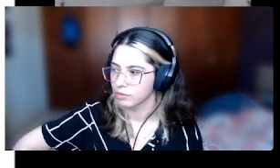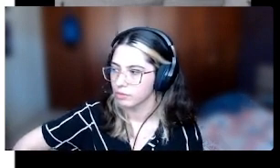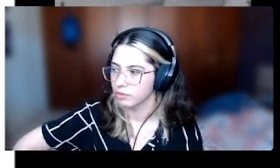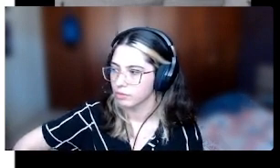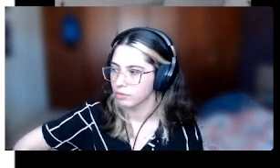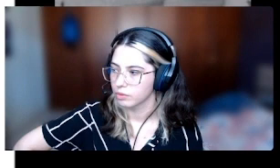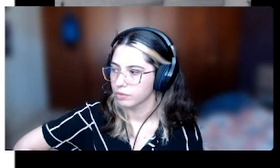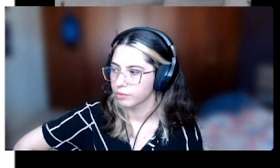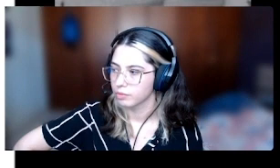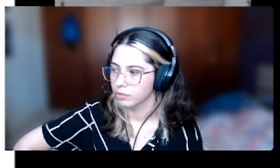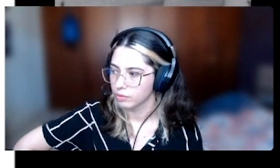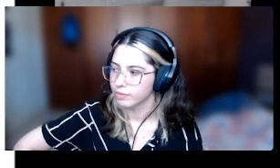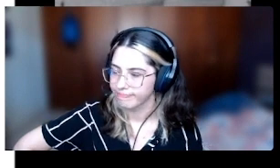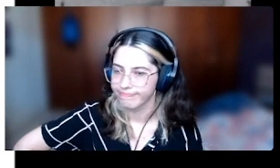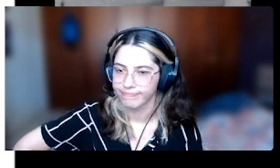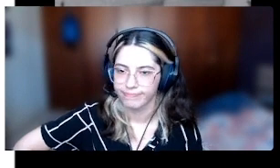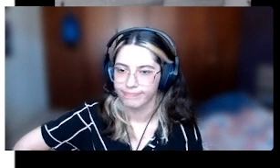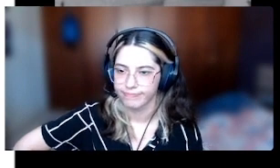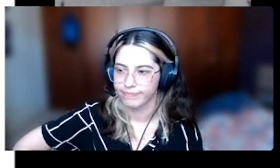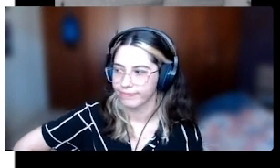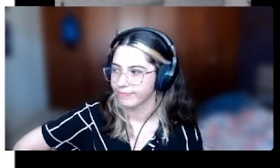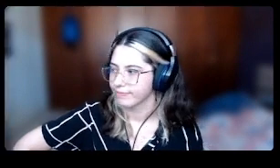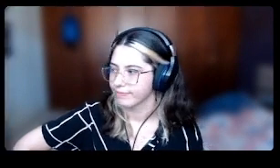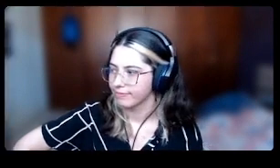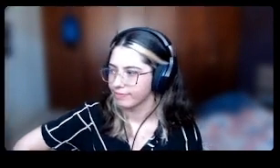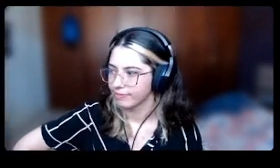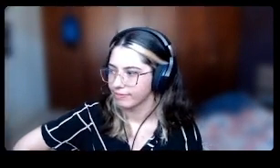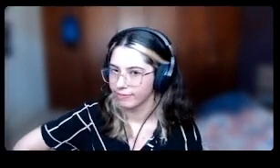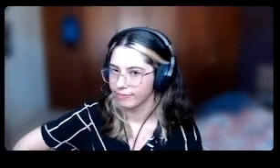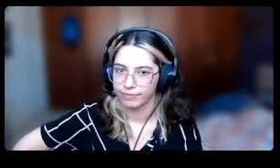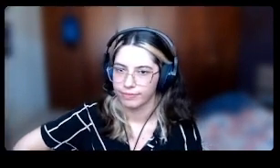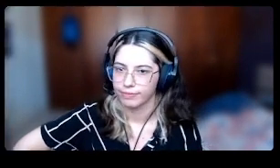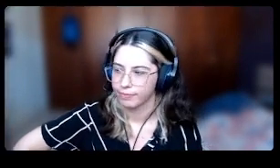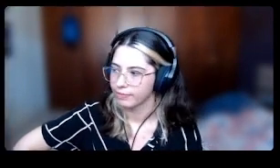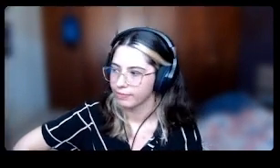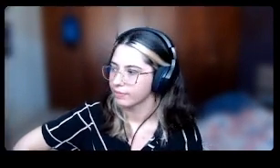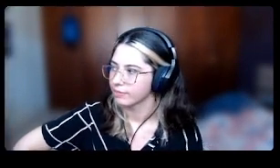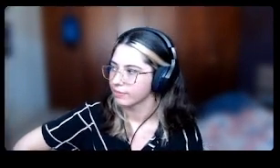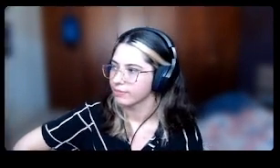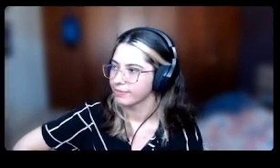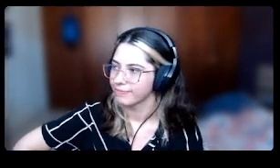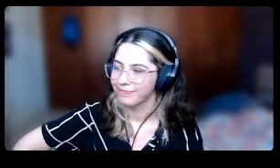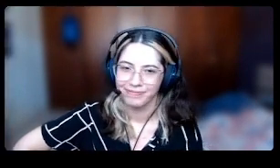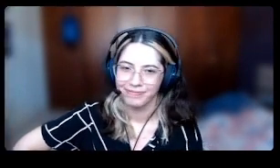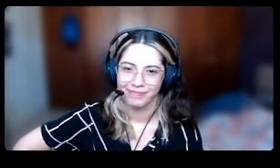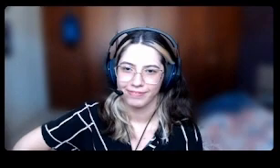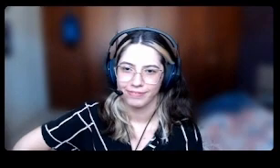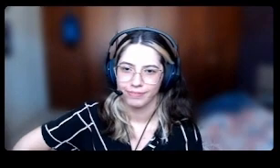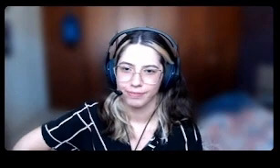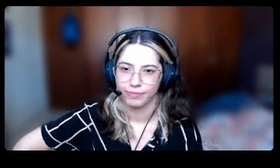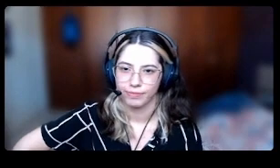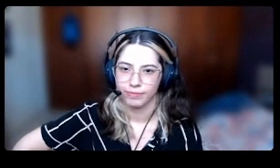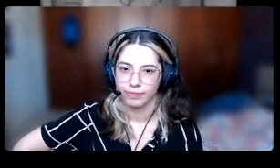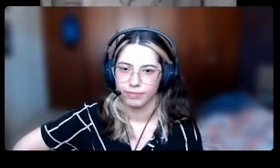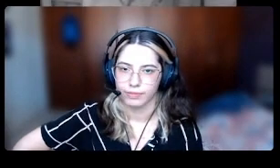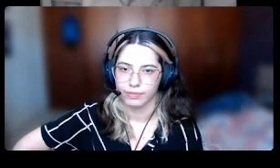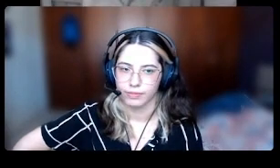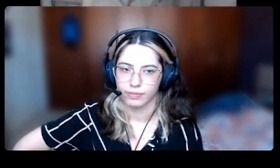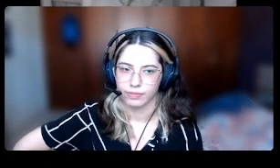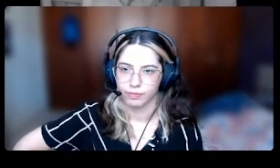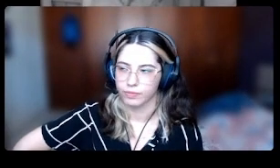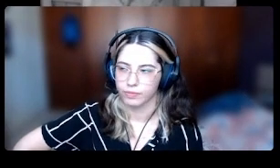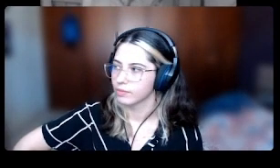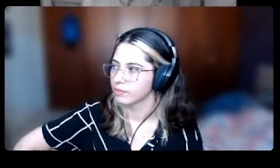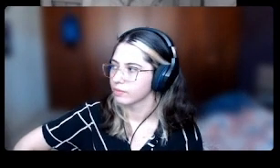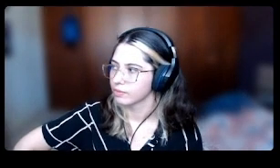satisfatória e pode ser usada normalmente. Agora a gente vai fazer as comparações finais. Bom, agora a gente vai realizar